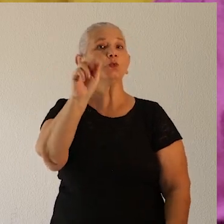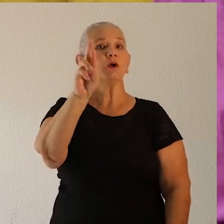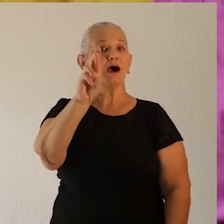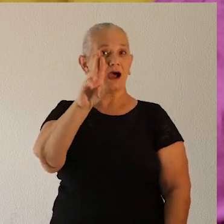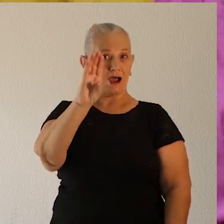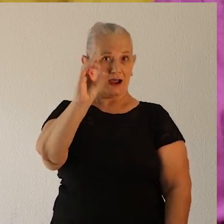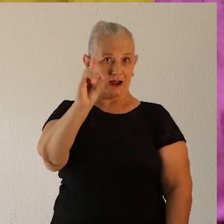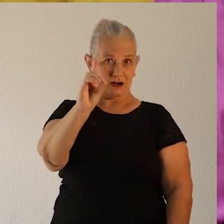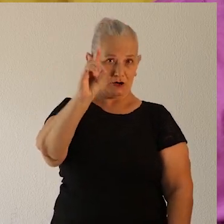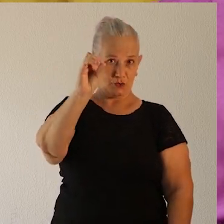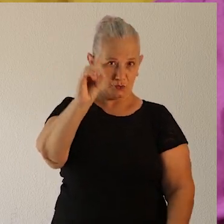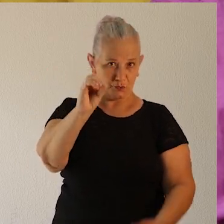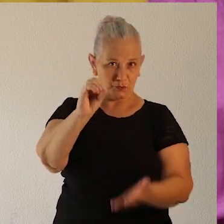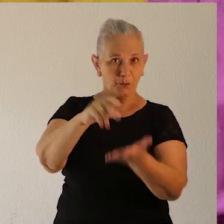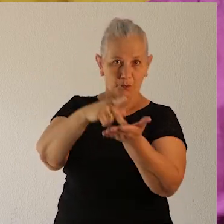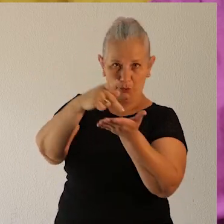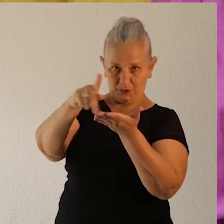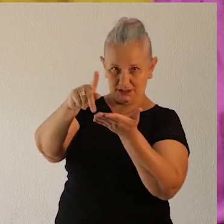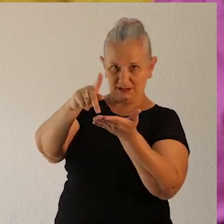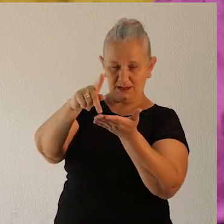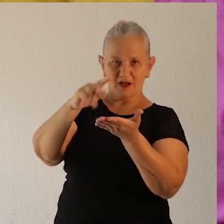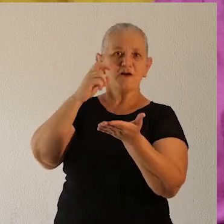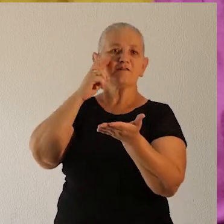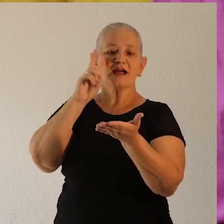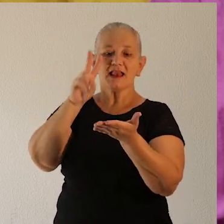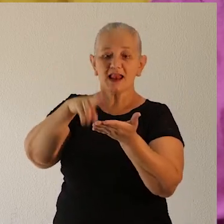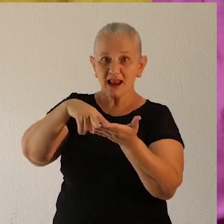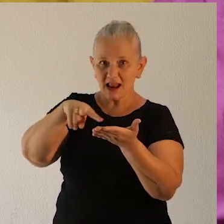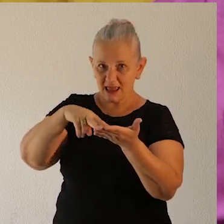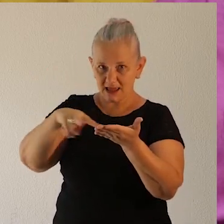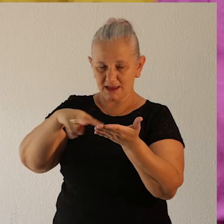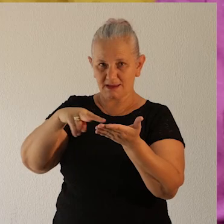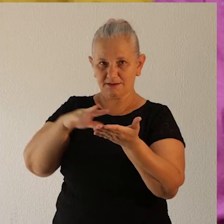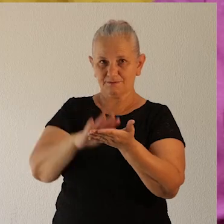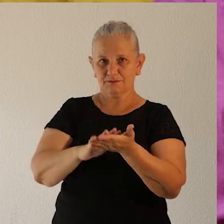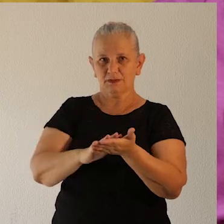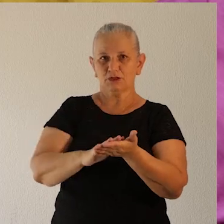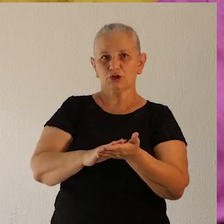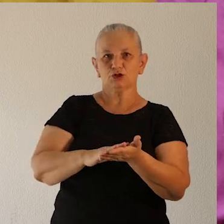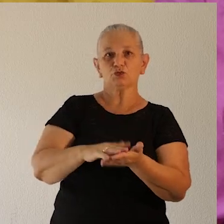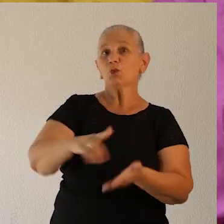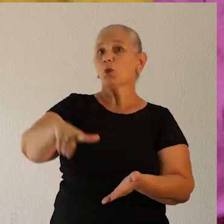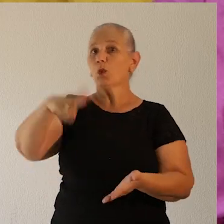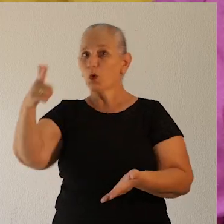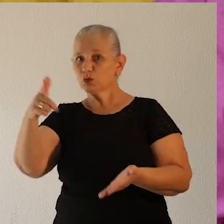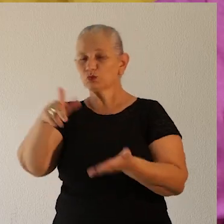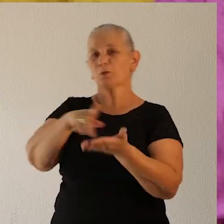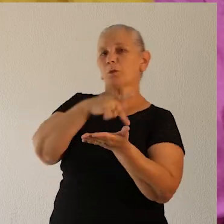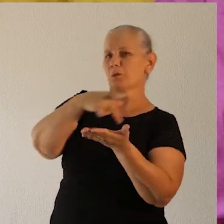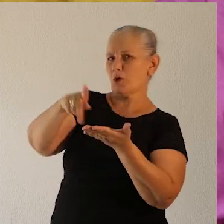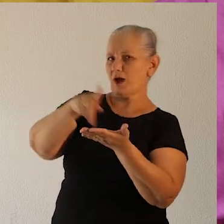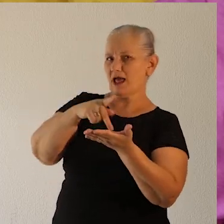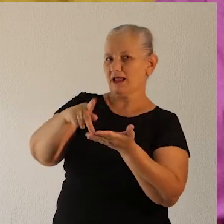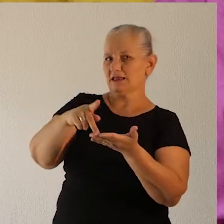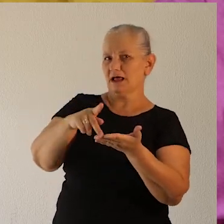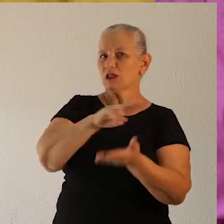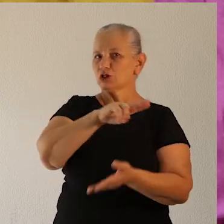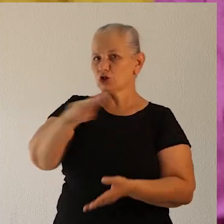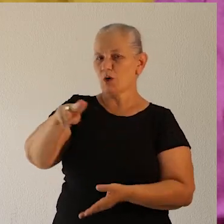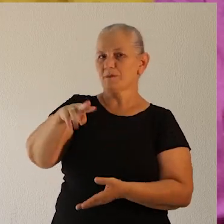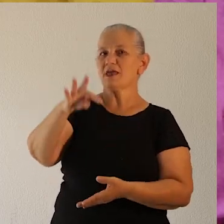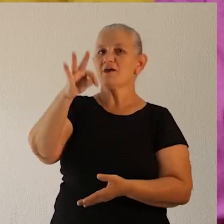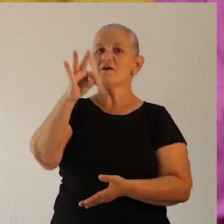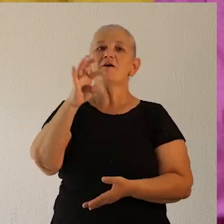uma música, quer dizer, vai ler uma poesia, vamos assim dizer, do Fernando Pessoa, Havia um Menino. E depois ele vai fazer